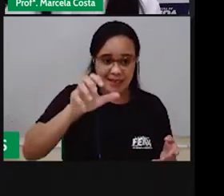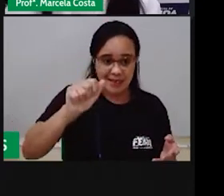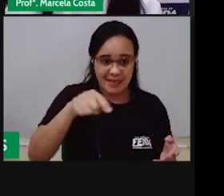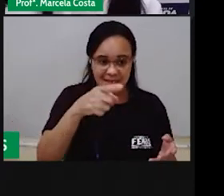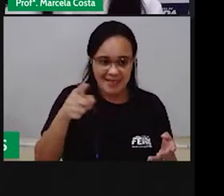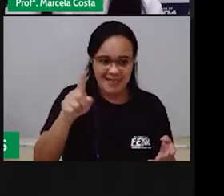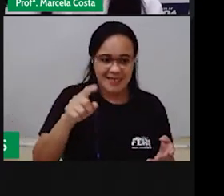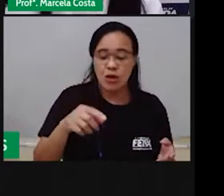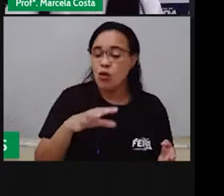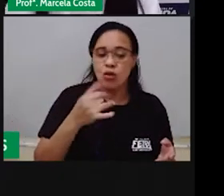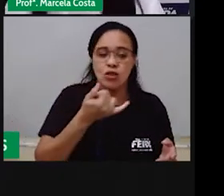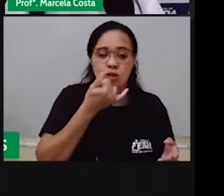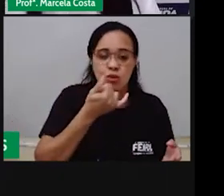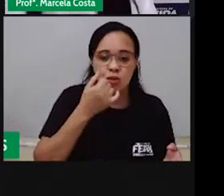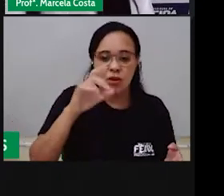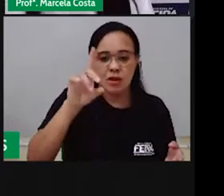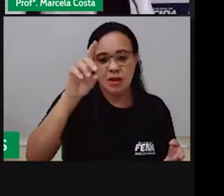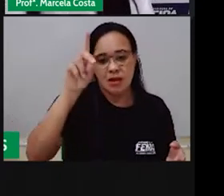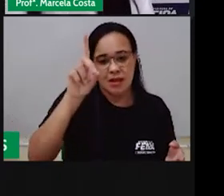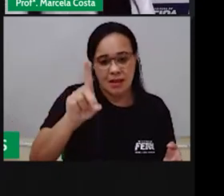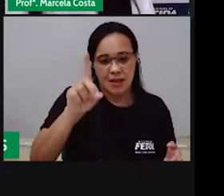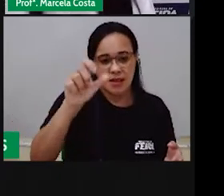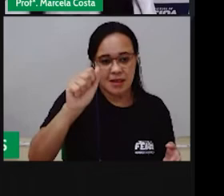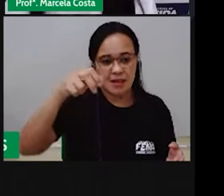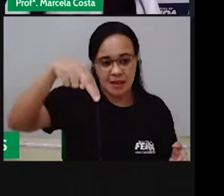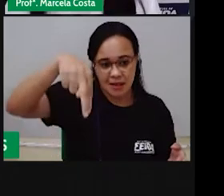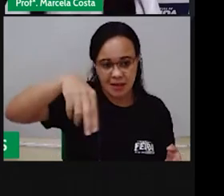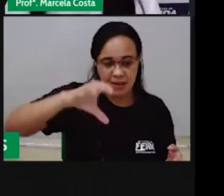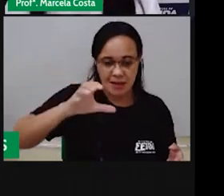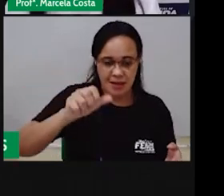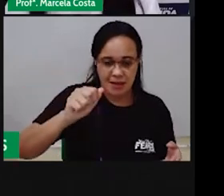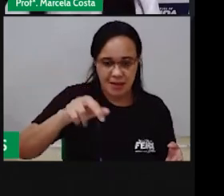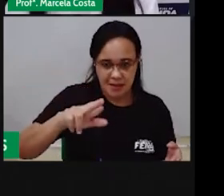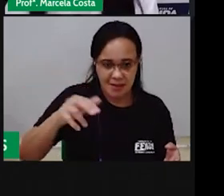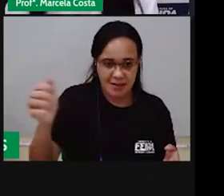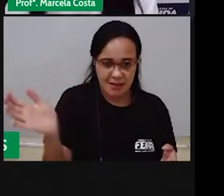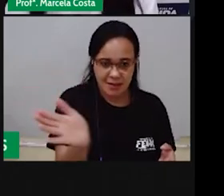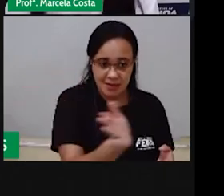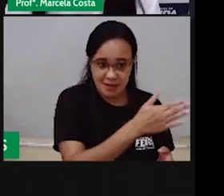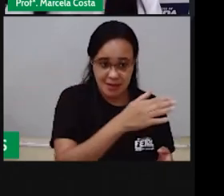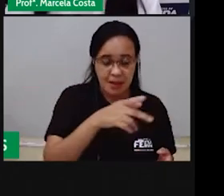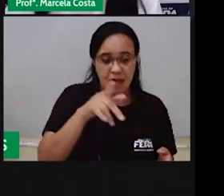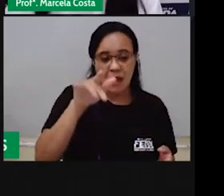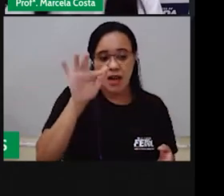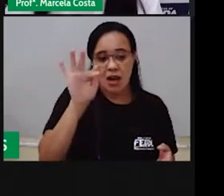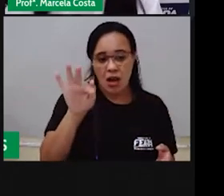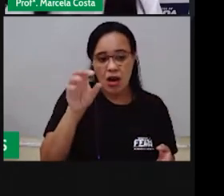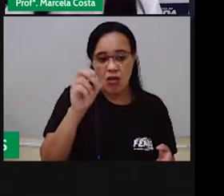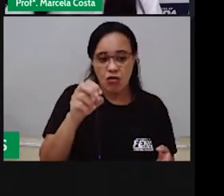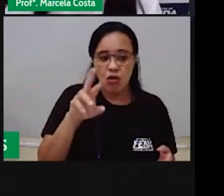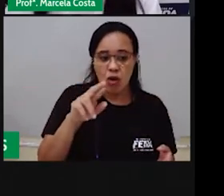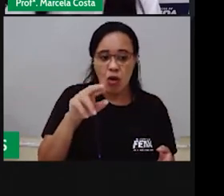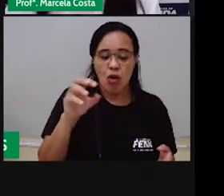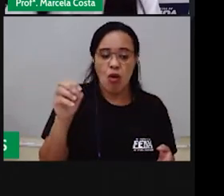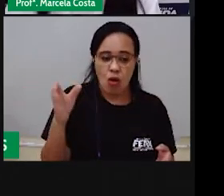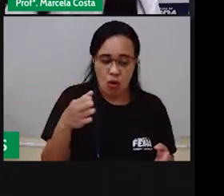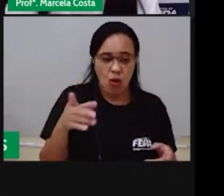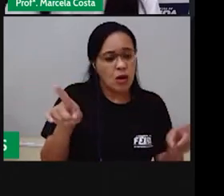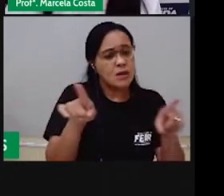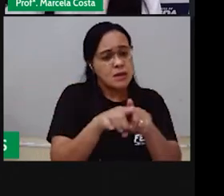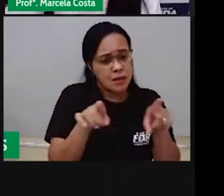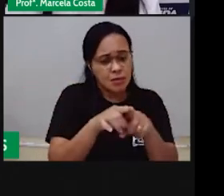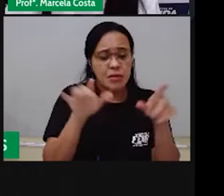menos palavras do que a outra frase que a gente escreveu. E ela tá aí com as palavras separadas por um espaço. Tá